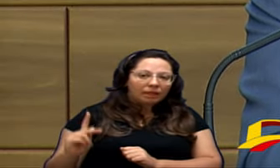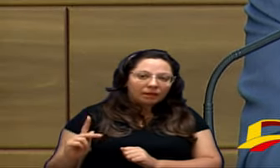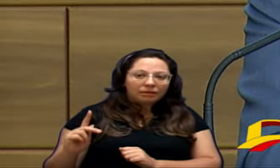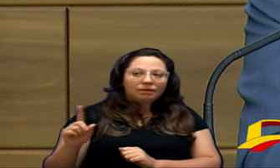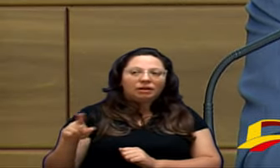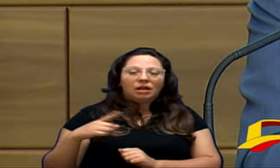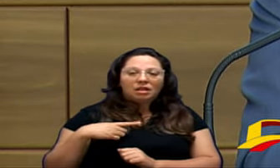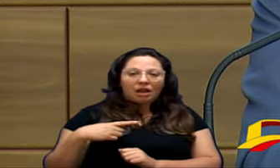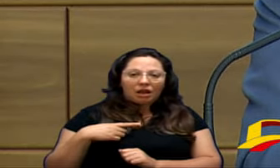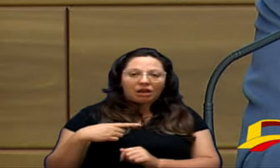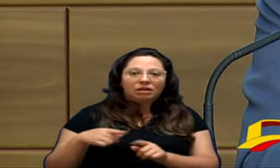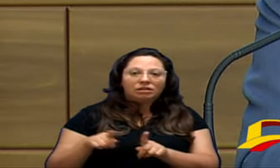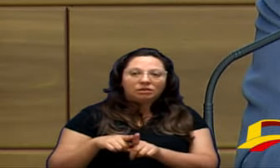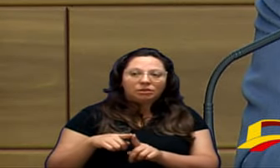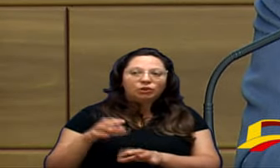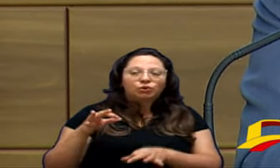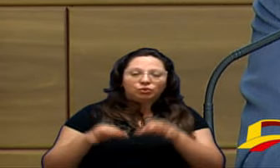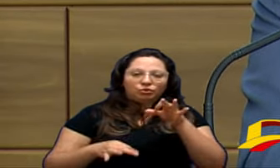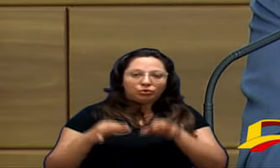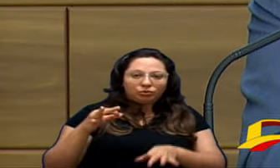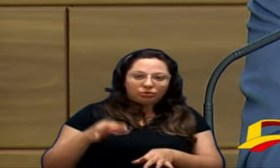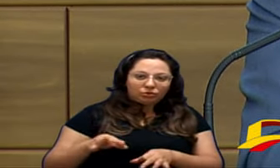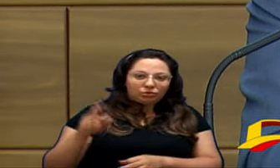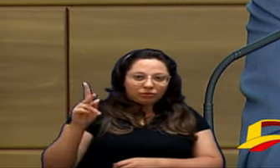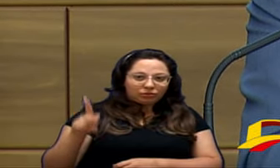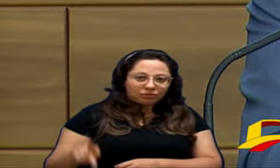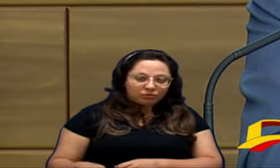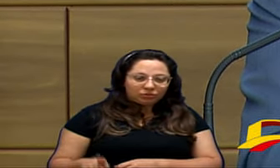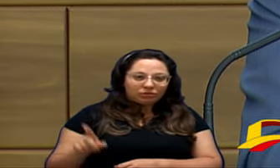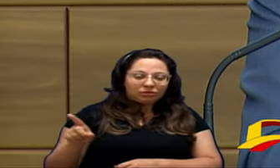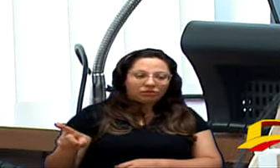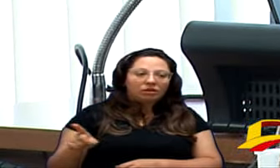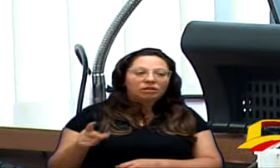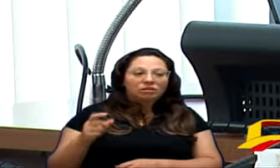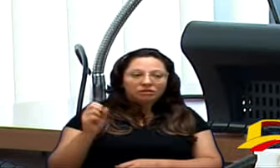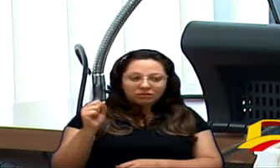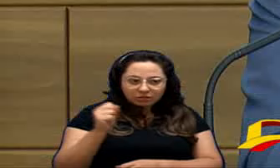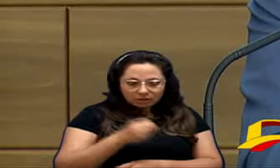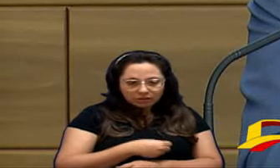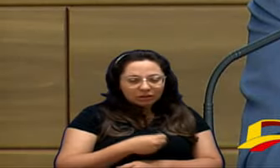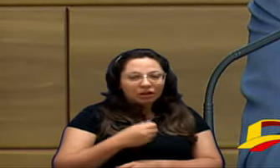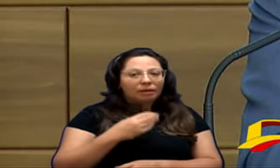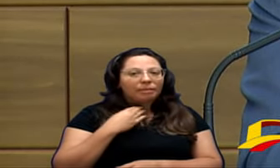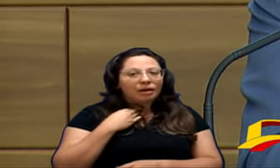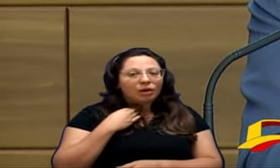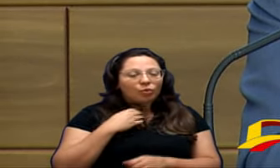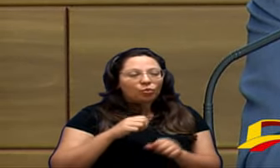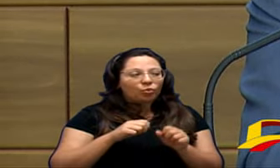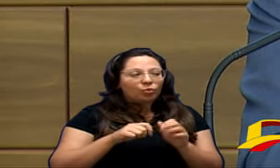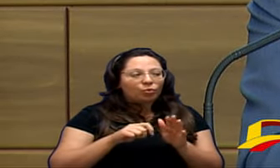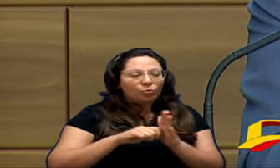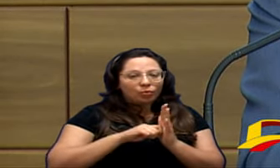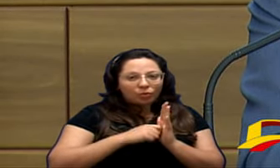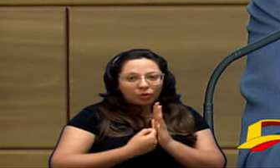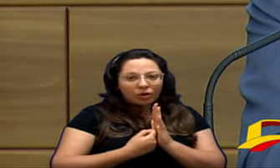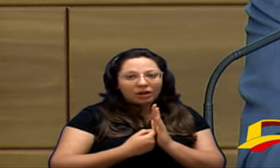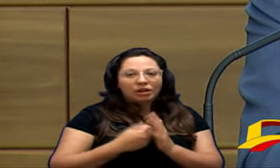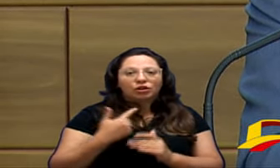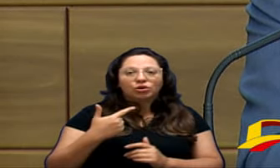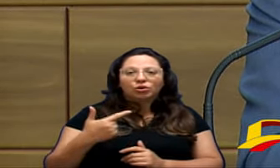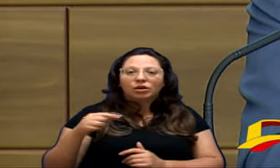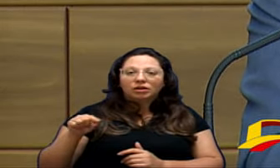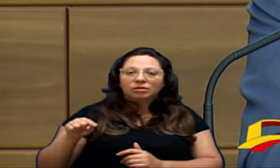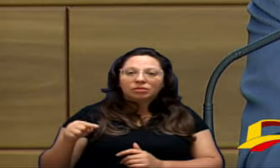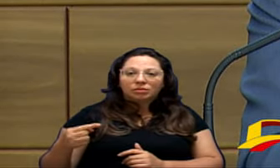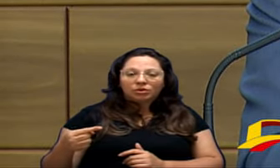tem questões que estão judicializadas em relação a ele tem as contas bloqueadas sim vereadora desses 2000 contratos ele tem